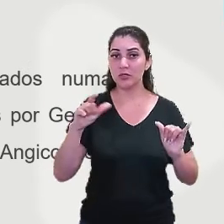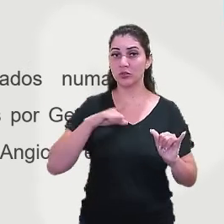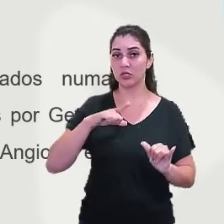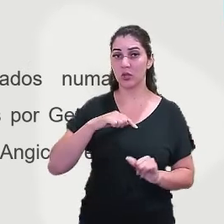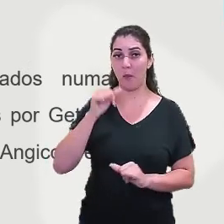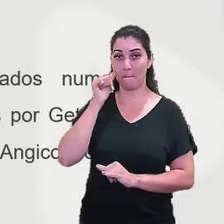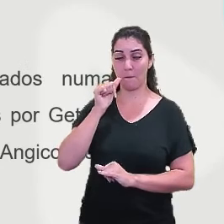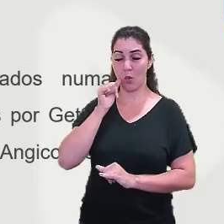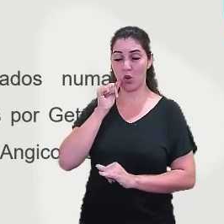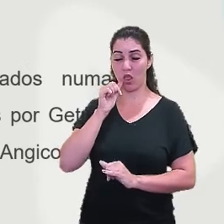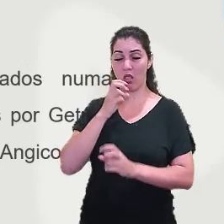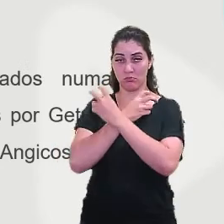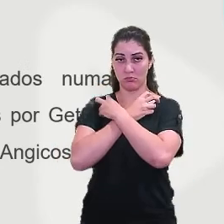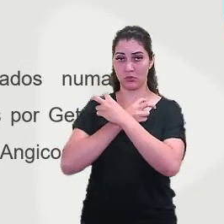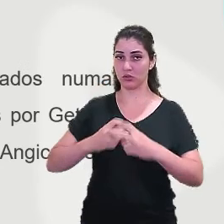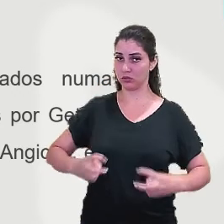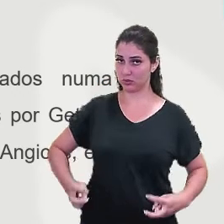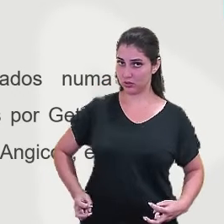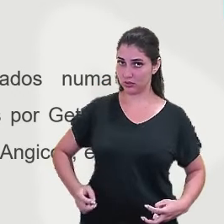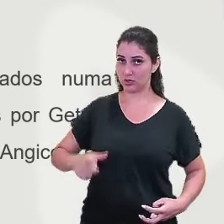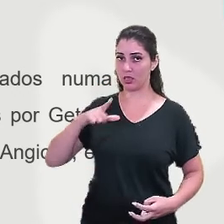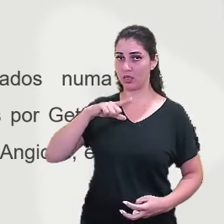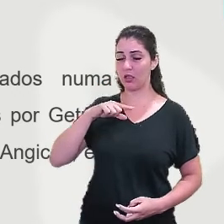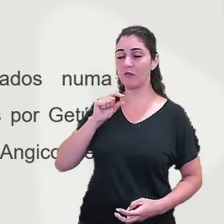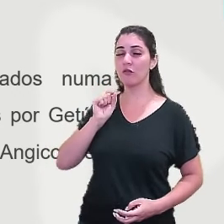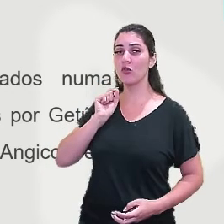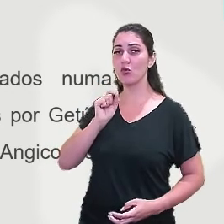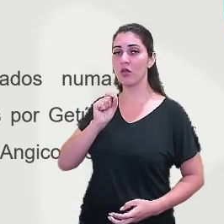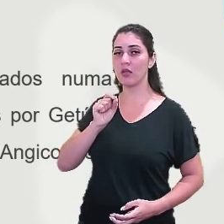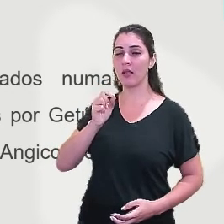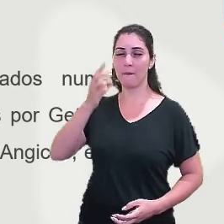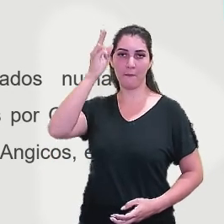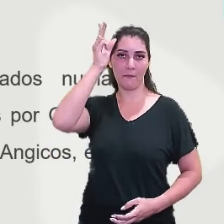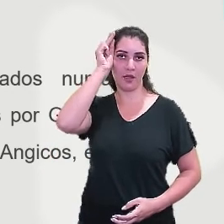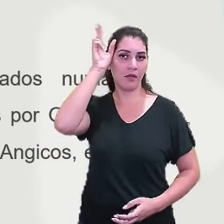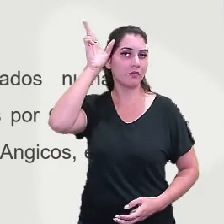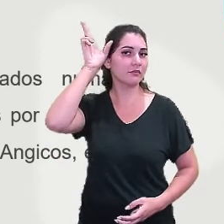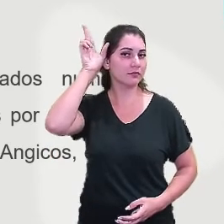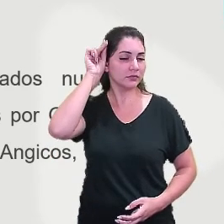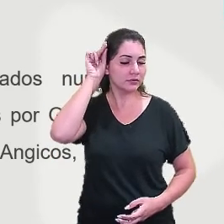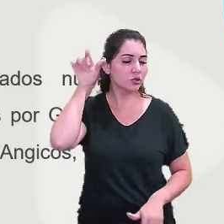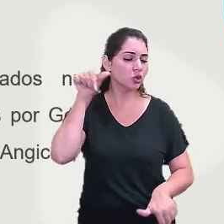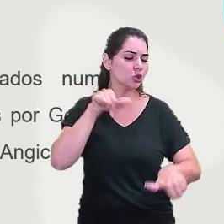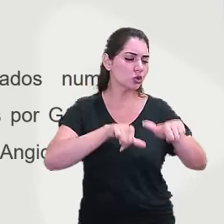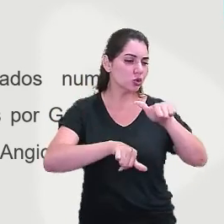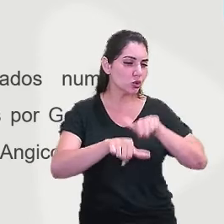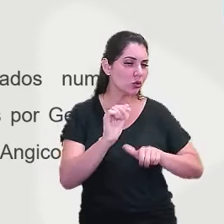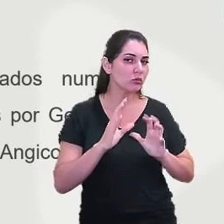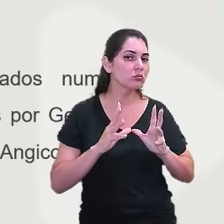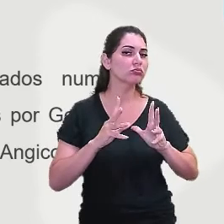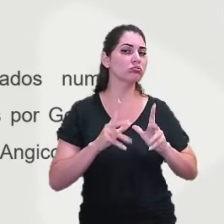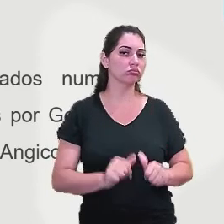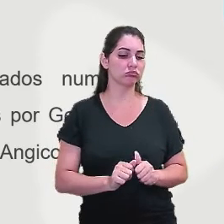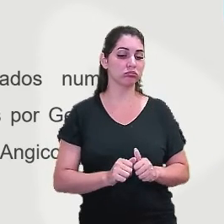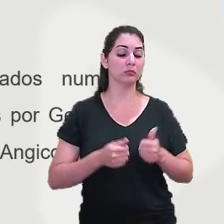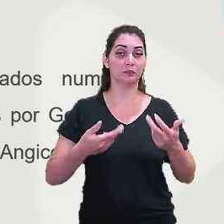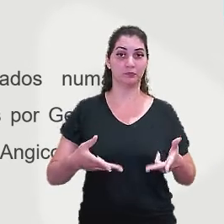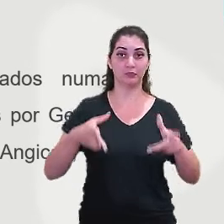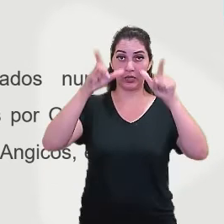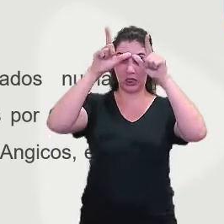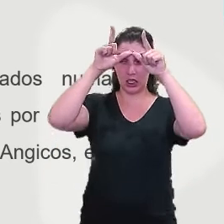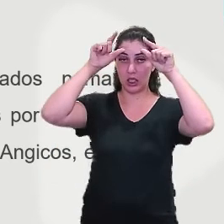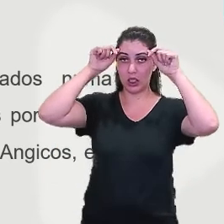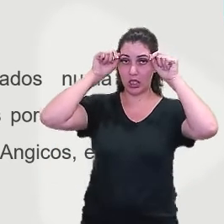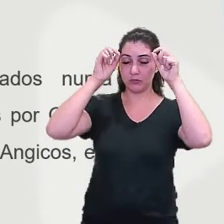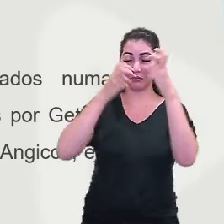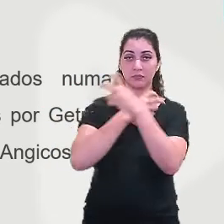cangaceira. Daí veio Maria Gomes, vulgo Maria Bonita, mudar tudo isso. Lampião e Maria